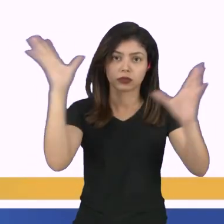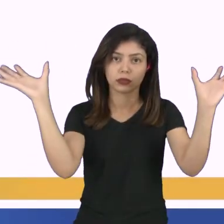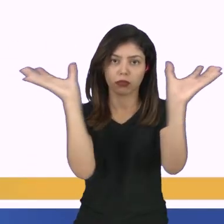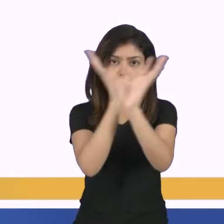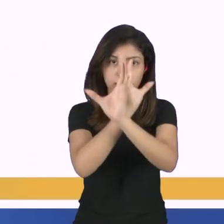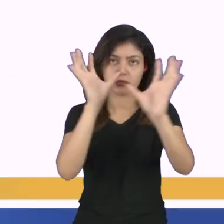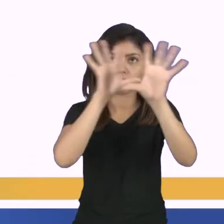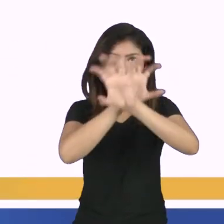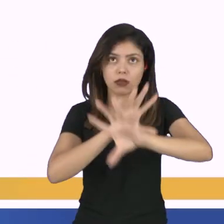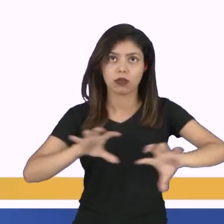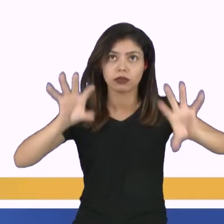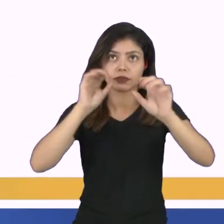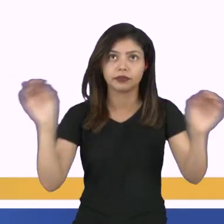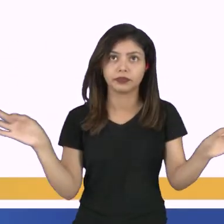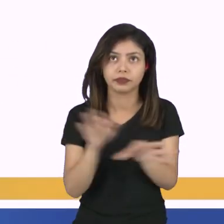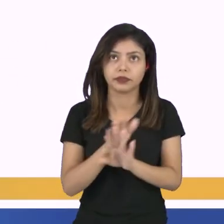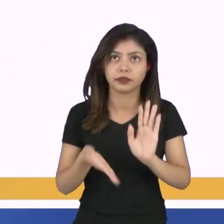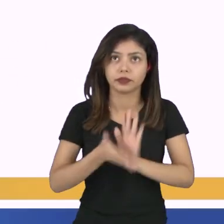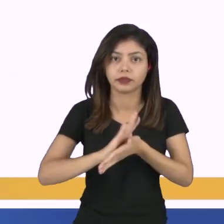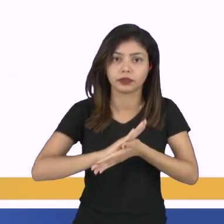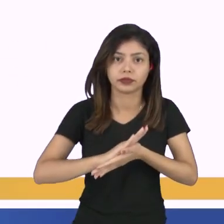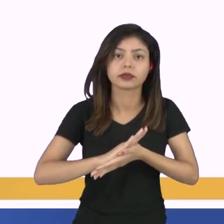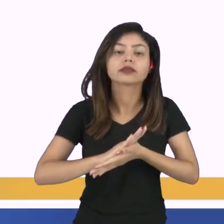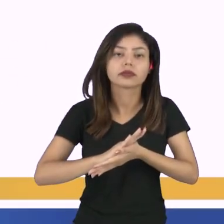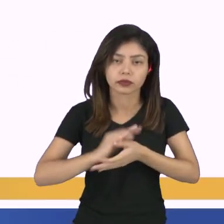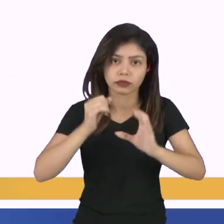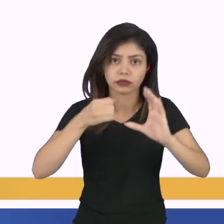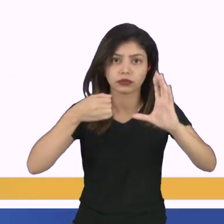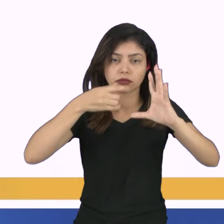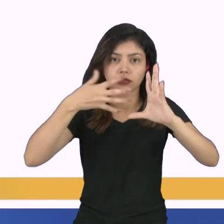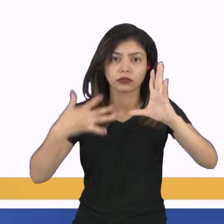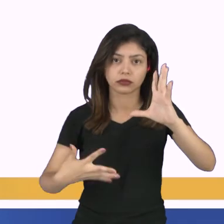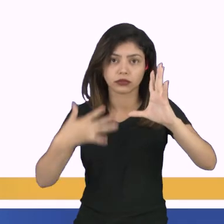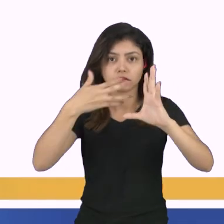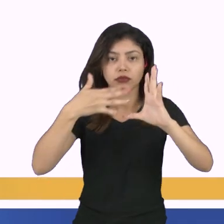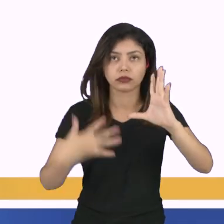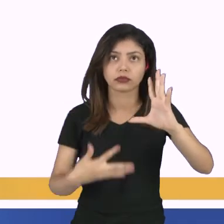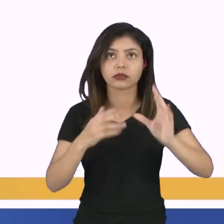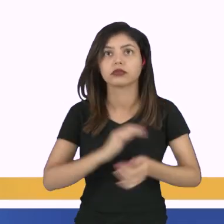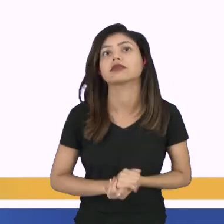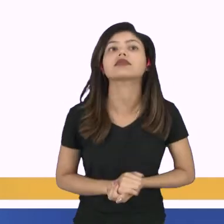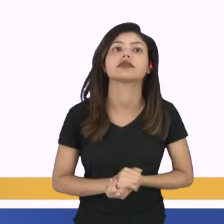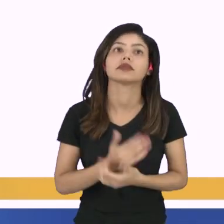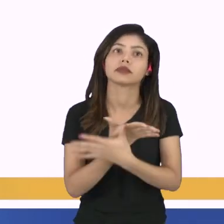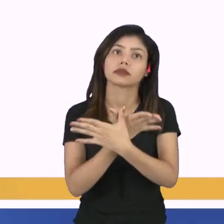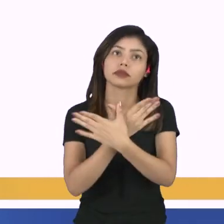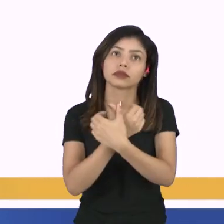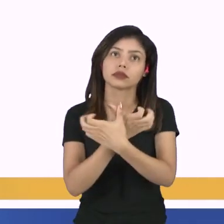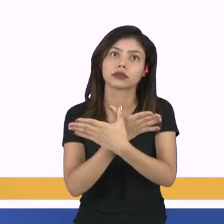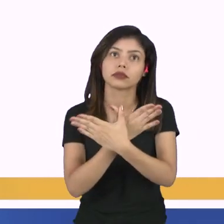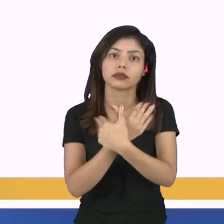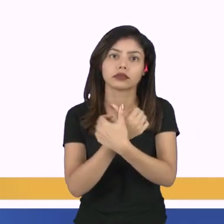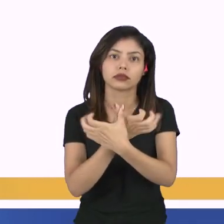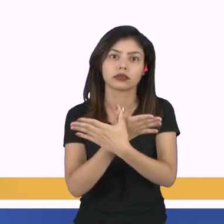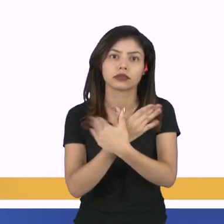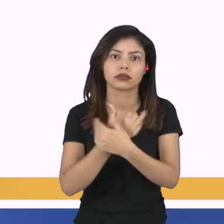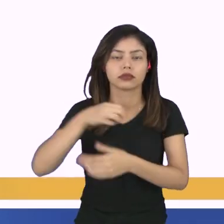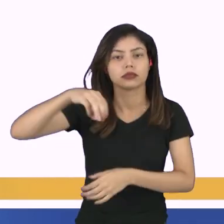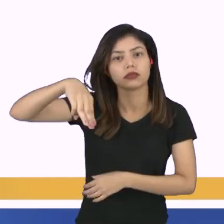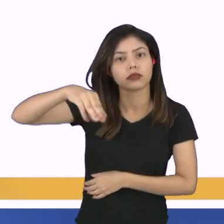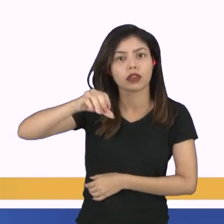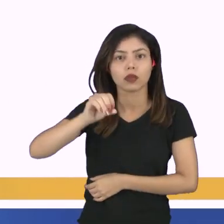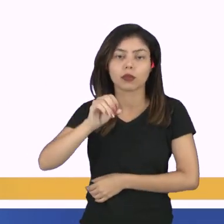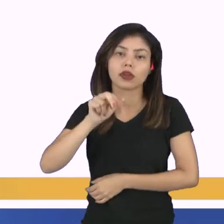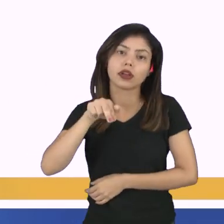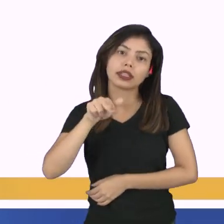ar, desaparecimento de espécies, que já aconteceu nos Estados Unidos, tá? Uma espécie de borboleta, chamada borboleta monarca,